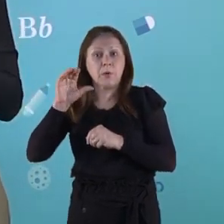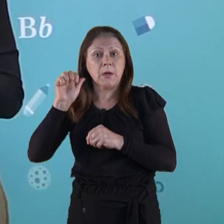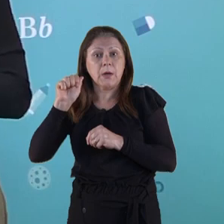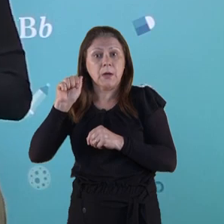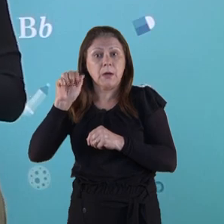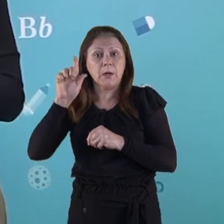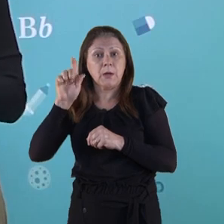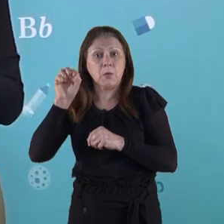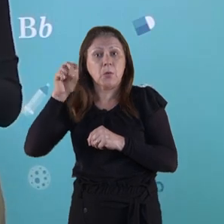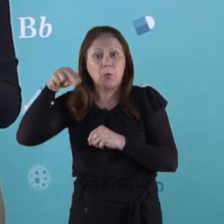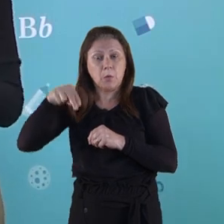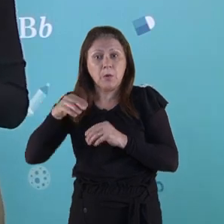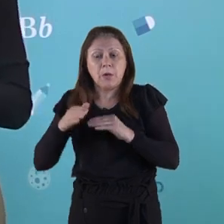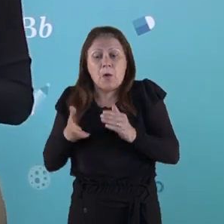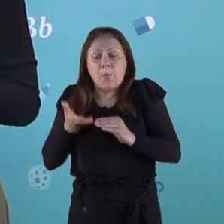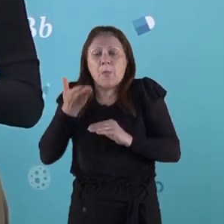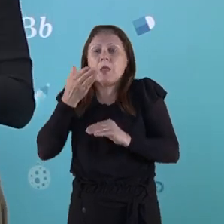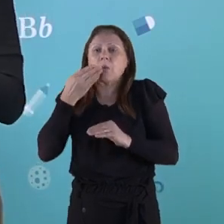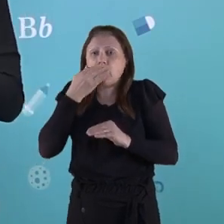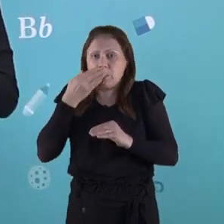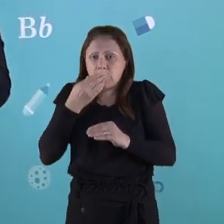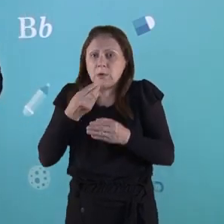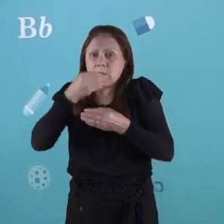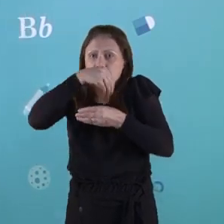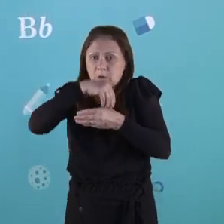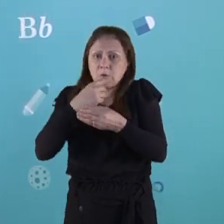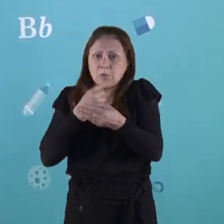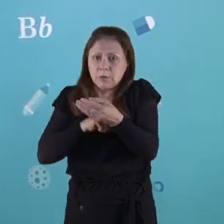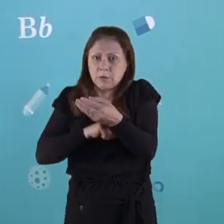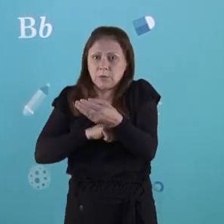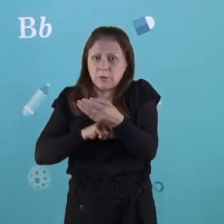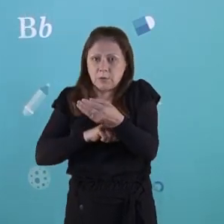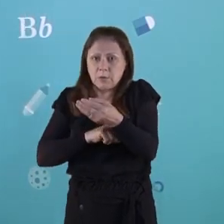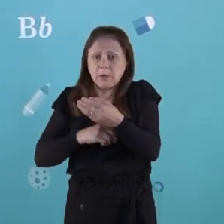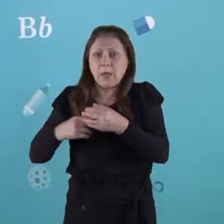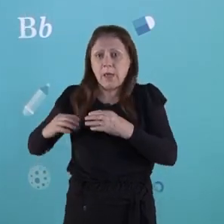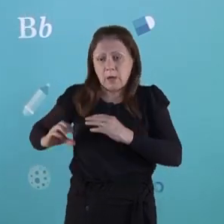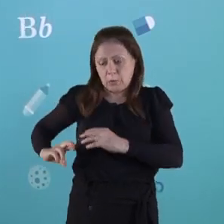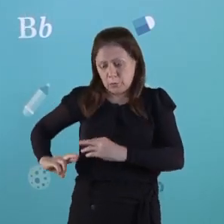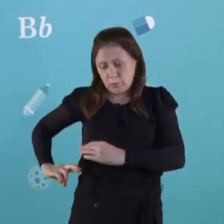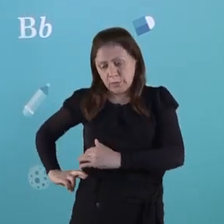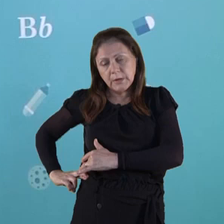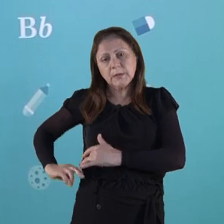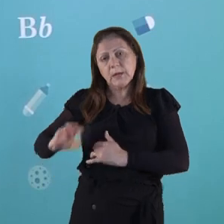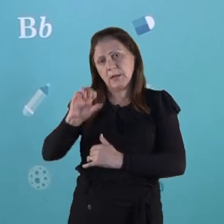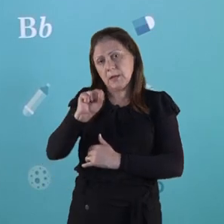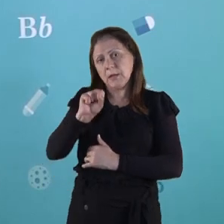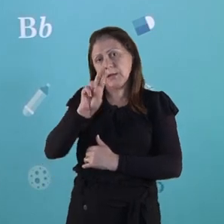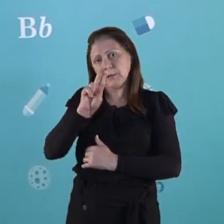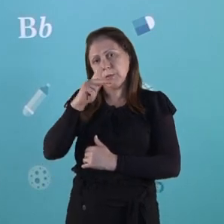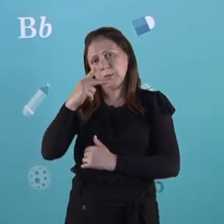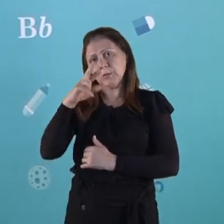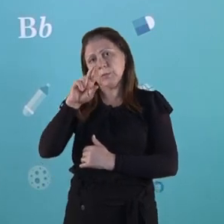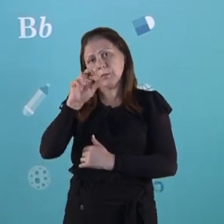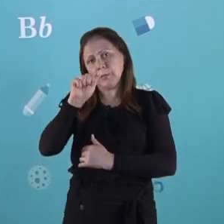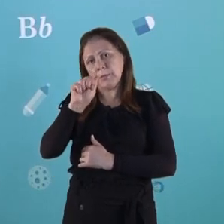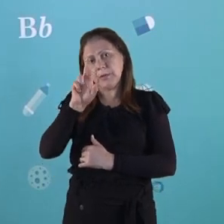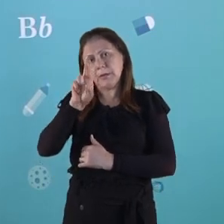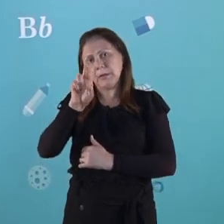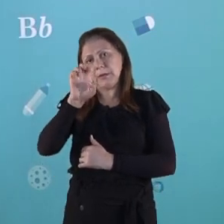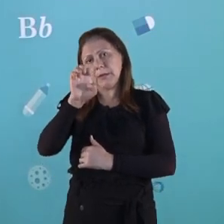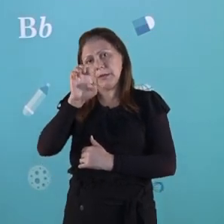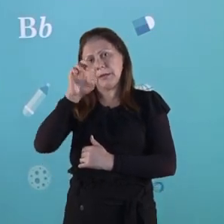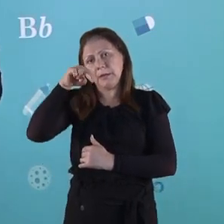níveis de glicose no sangue, o açúcar do sangue. As suprarrenais, que são as glândulas localizadas nos rins, vão produzir os hormônios